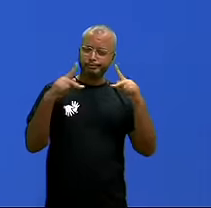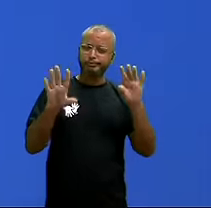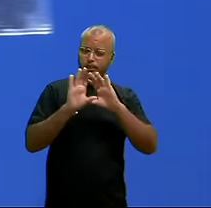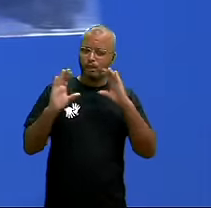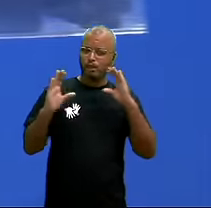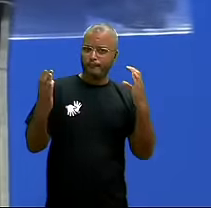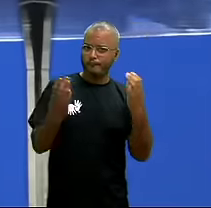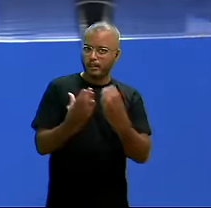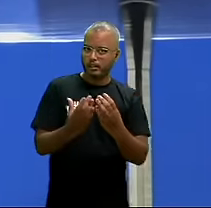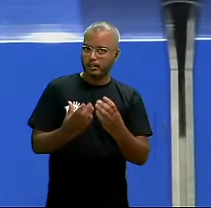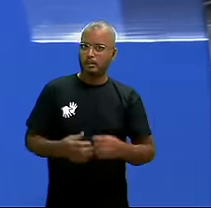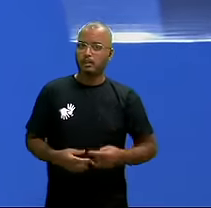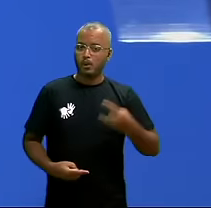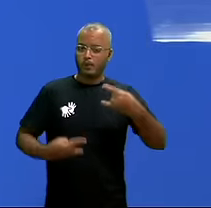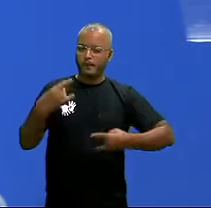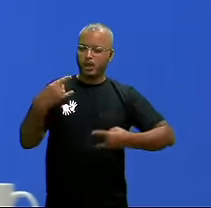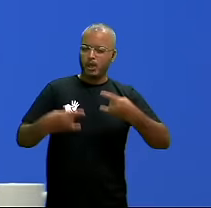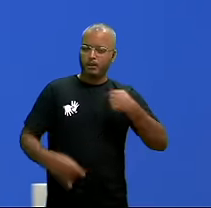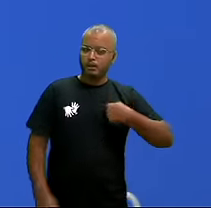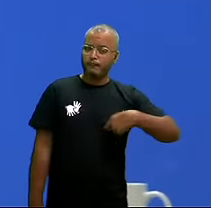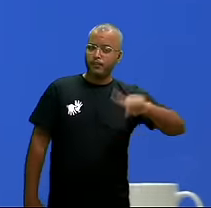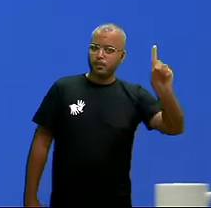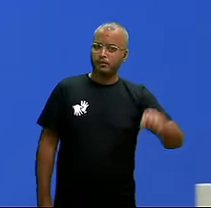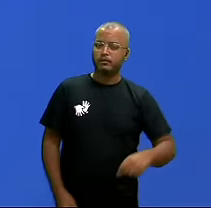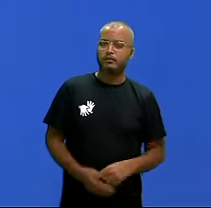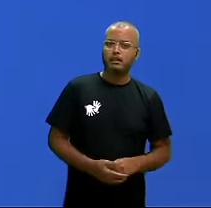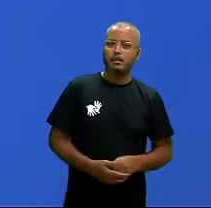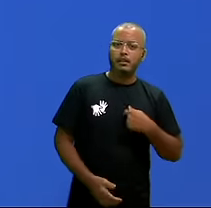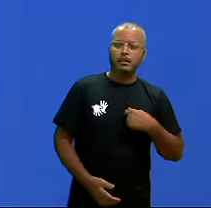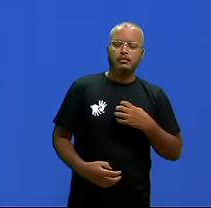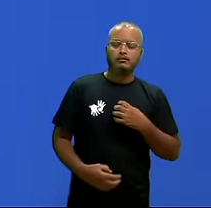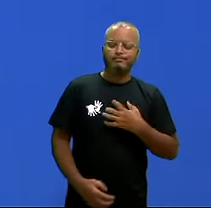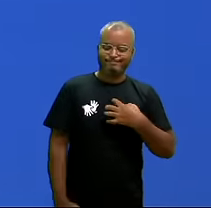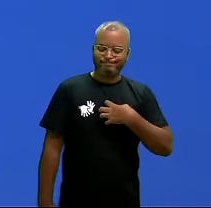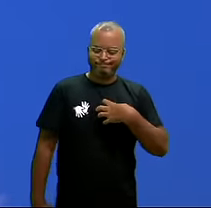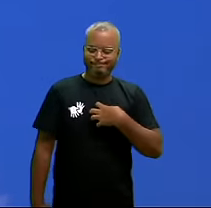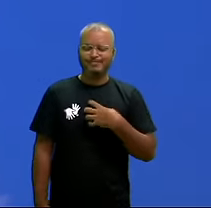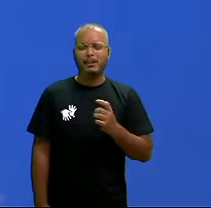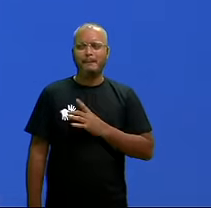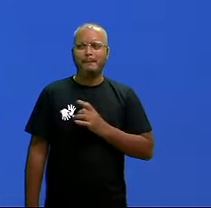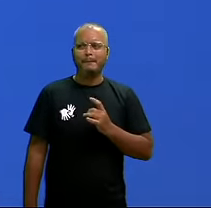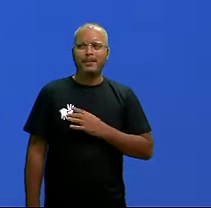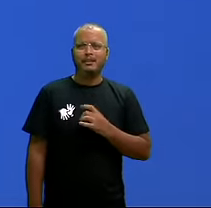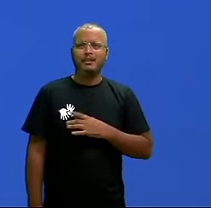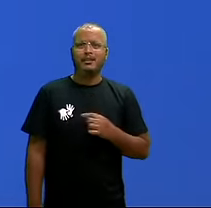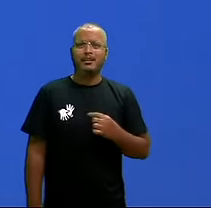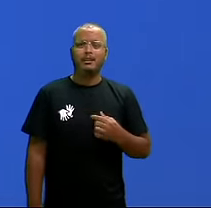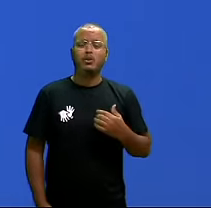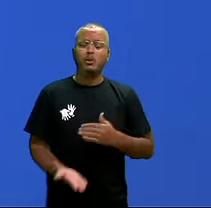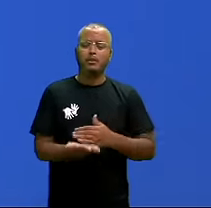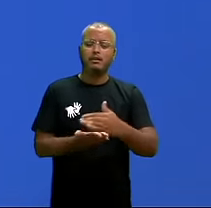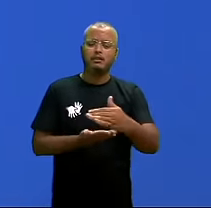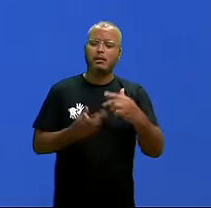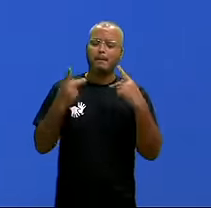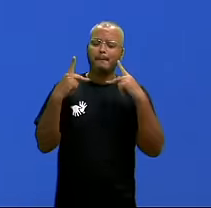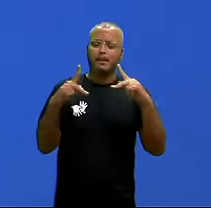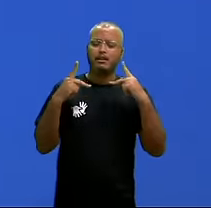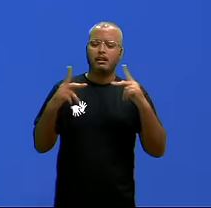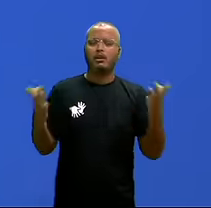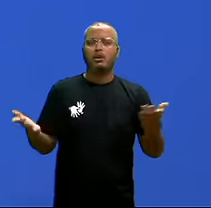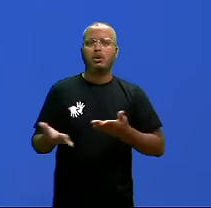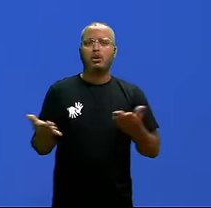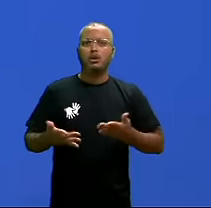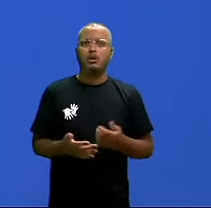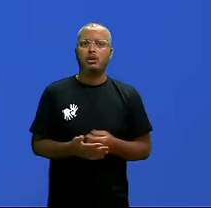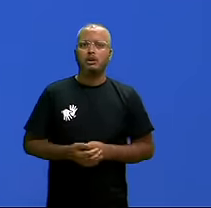querem ouvir teu testemunho. Eu falei: calma aí, irmão. Faz isso comigo, não. Pô, eu tô começando agora, mano. Né?